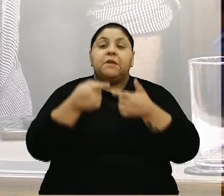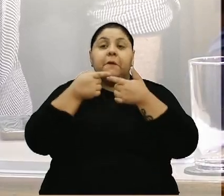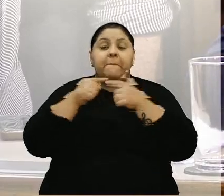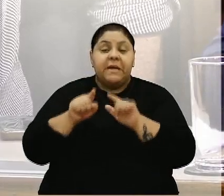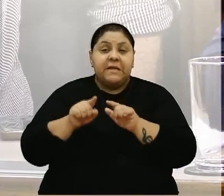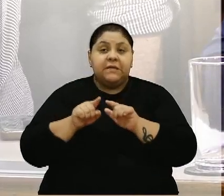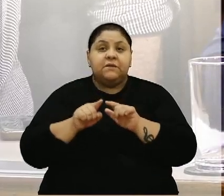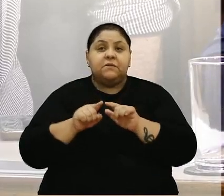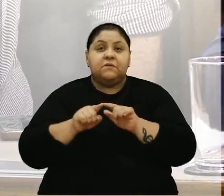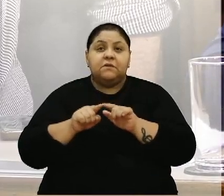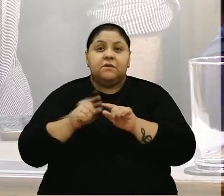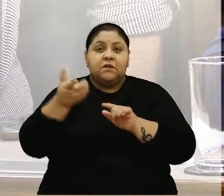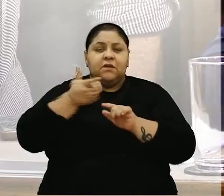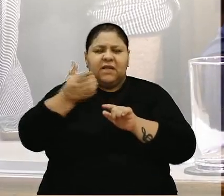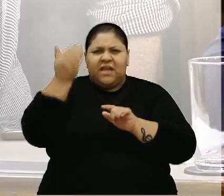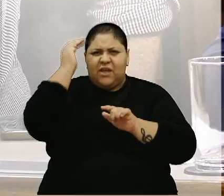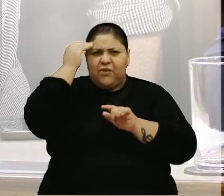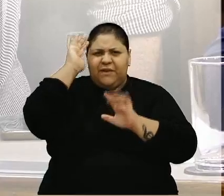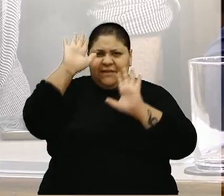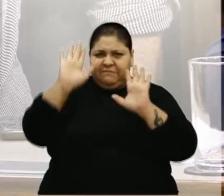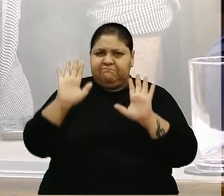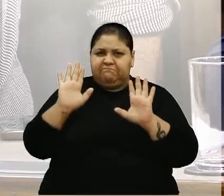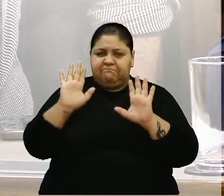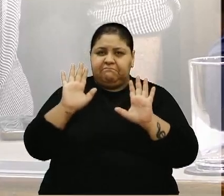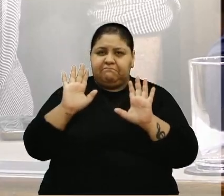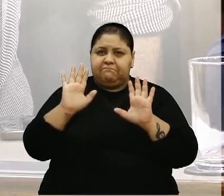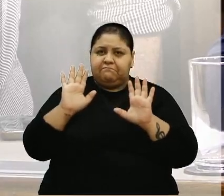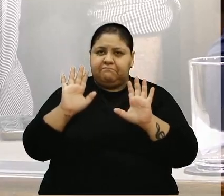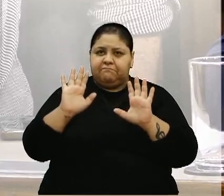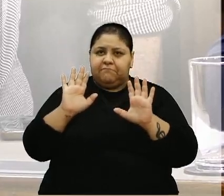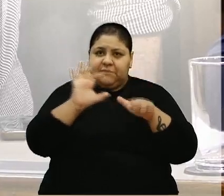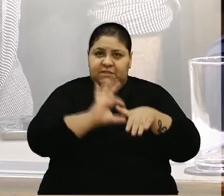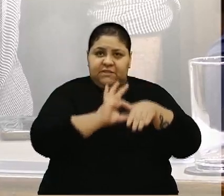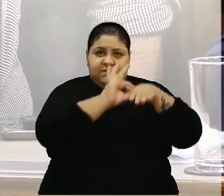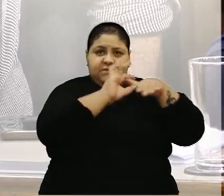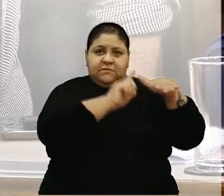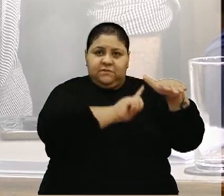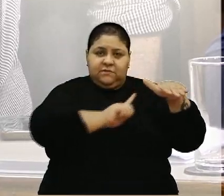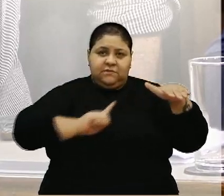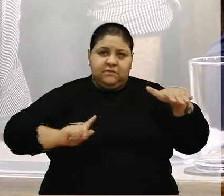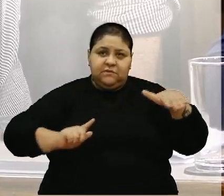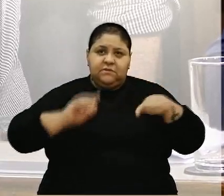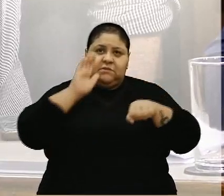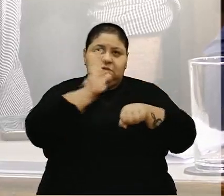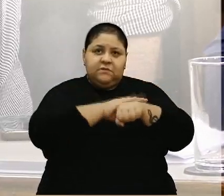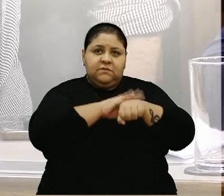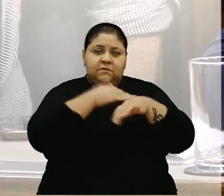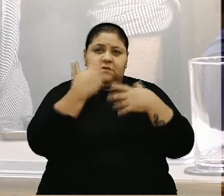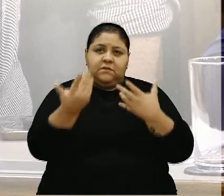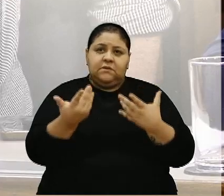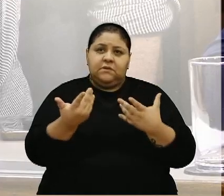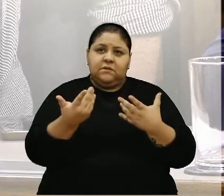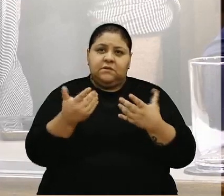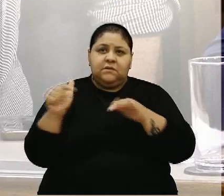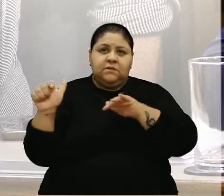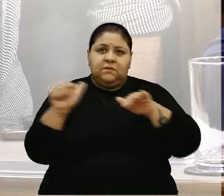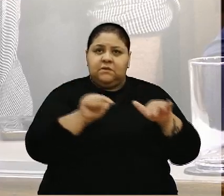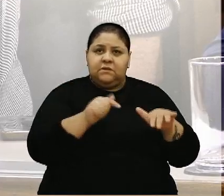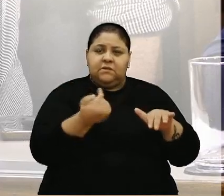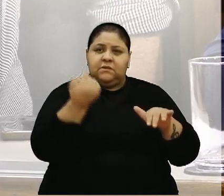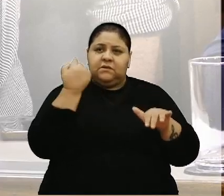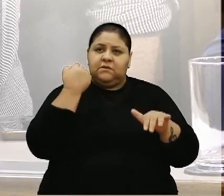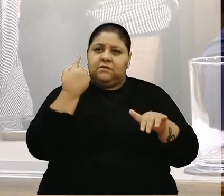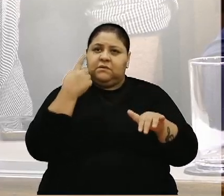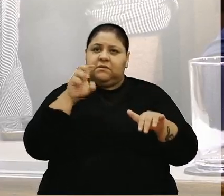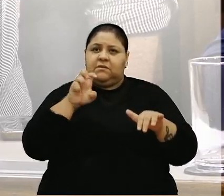vereador, eu quero entender, só porque como o senhor está na função de líder do governo agora, nesse momento, defendendo, né? A semana passada, uns 15 dias,